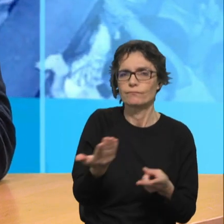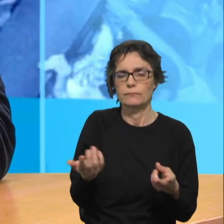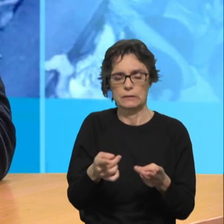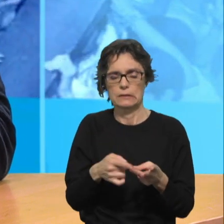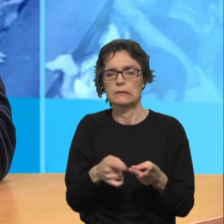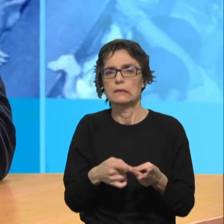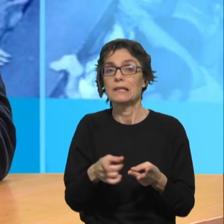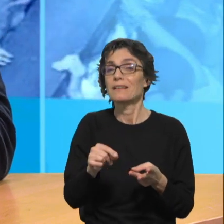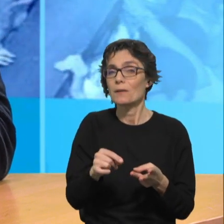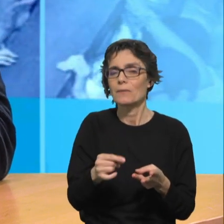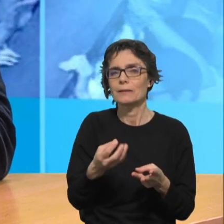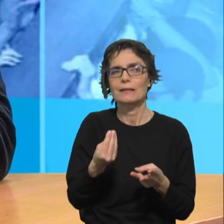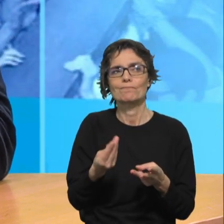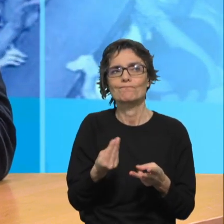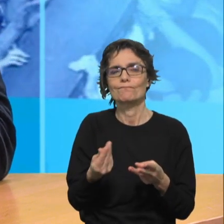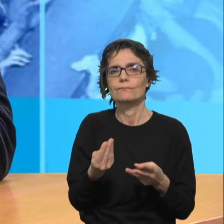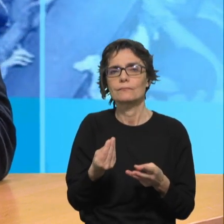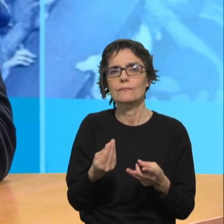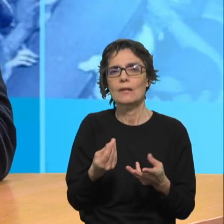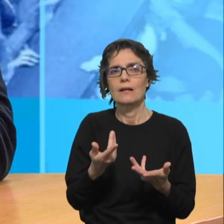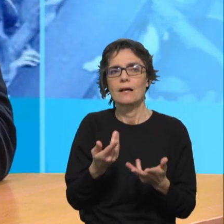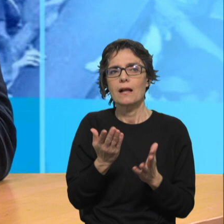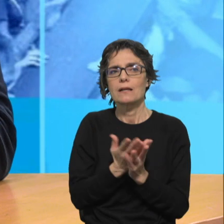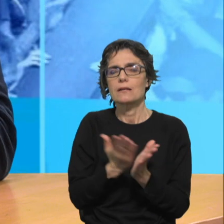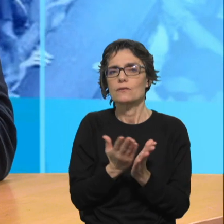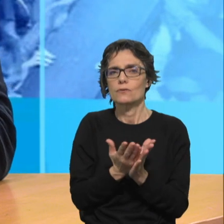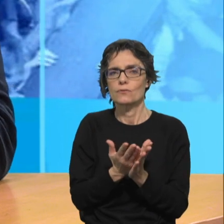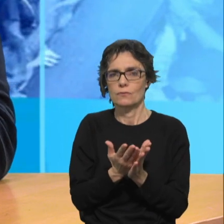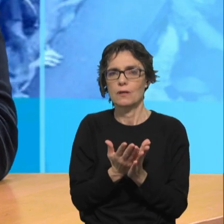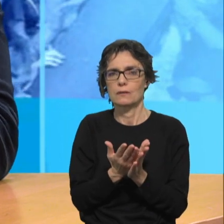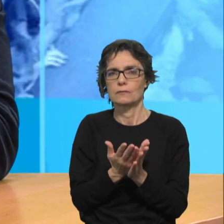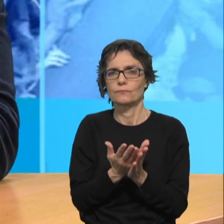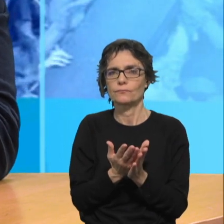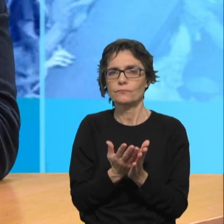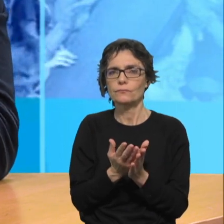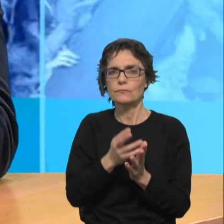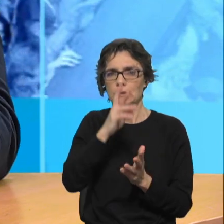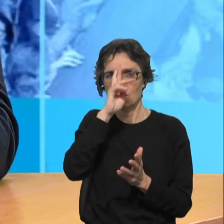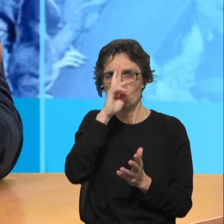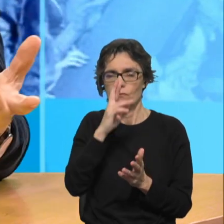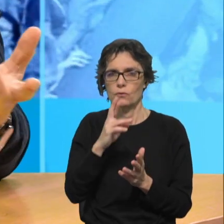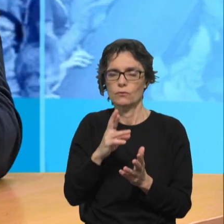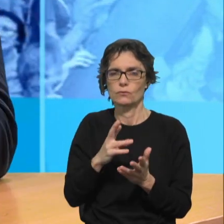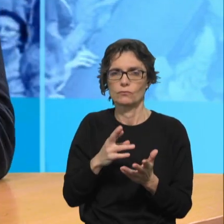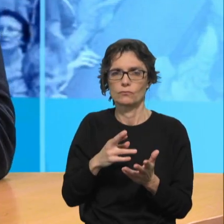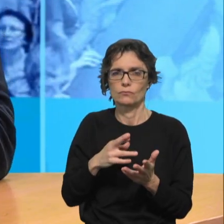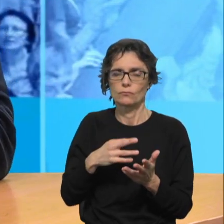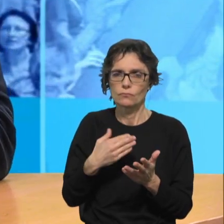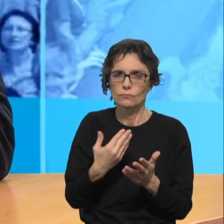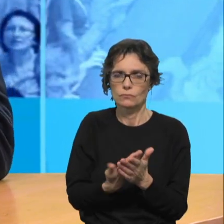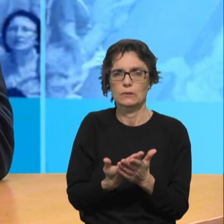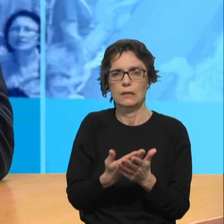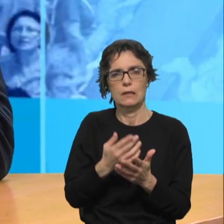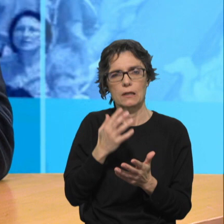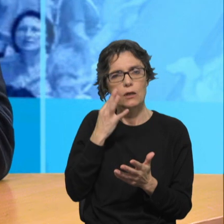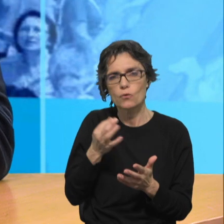perderam inclusive aquela ideia de que o estudo é para ser feito com esforço em grupo, por exemplo.